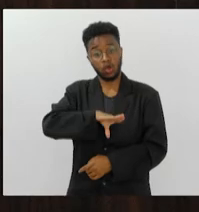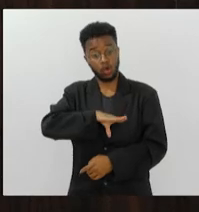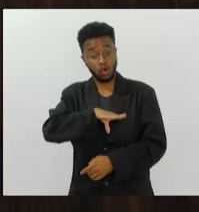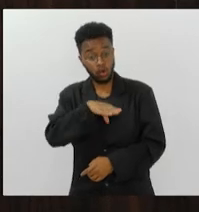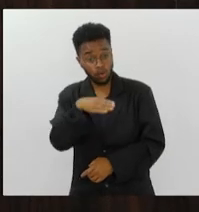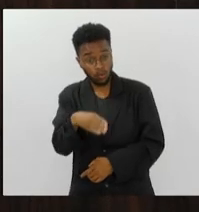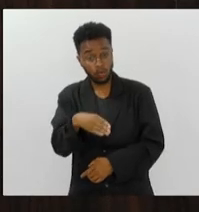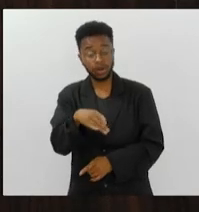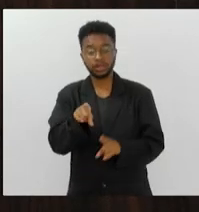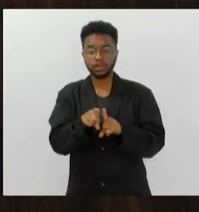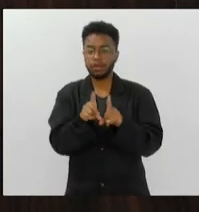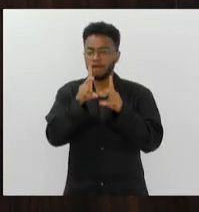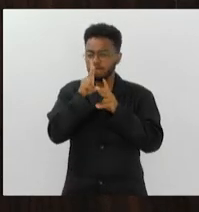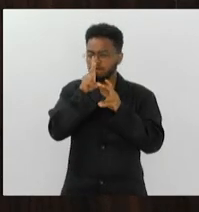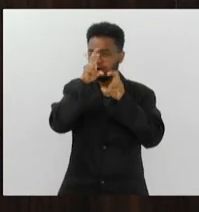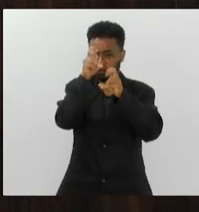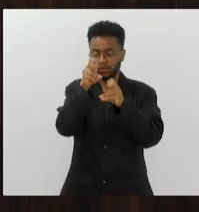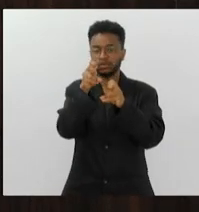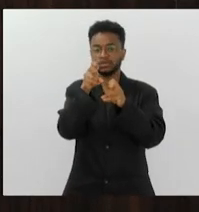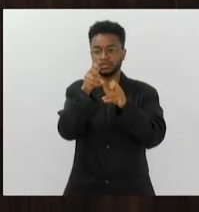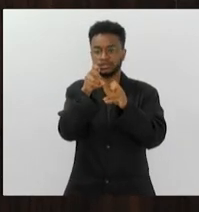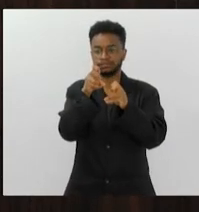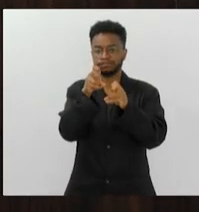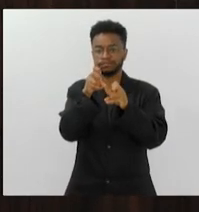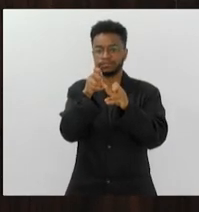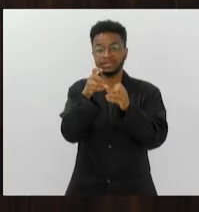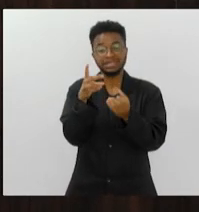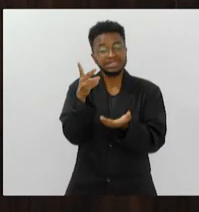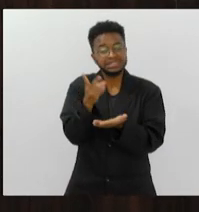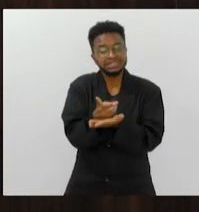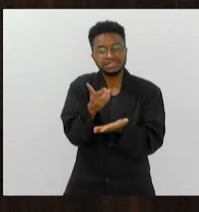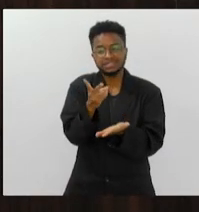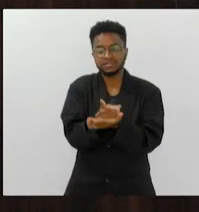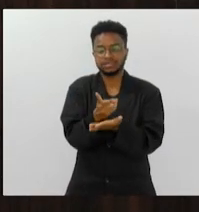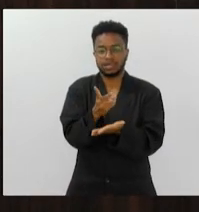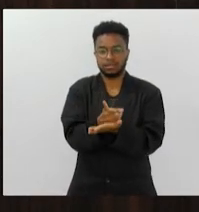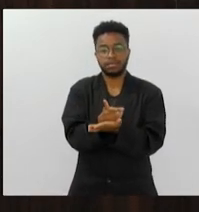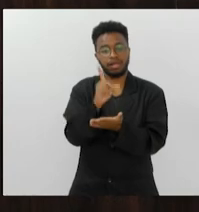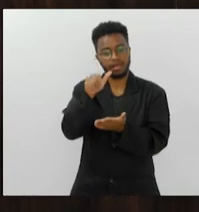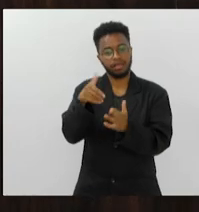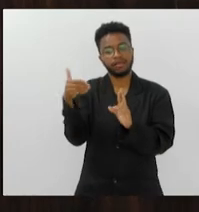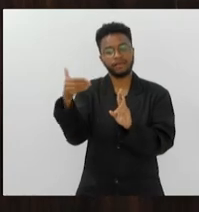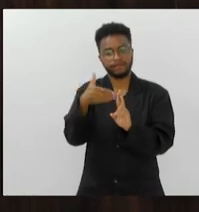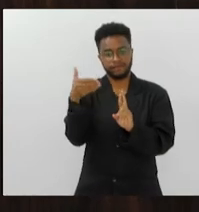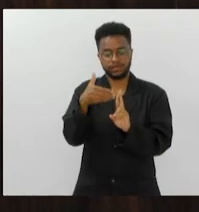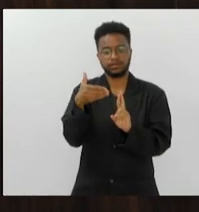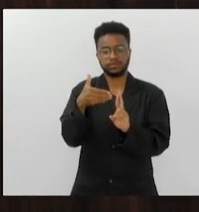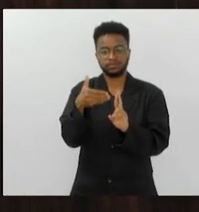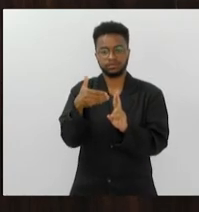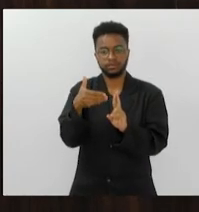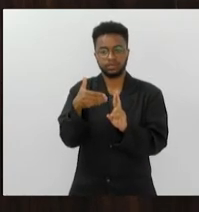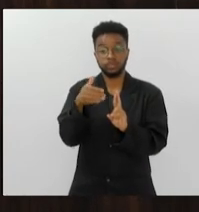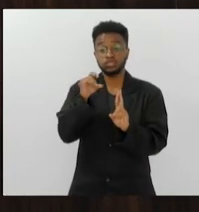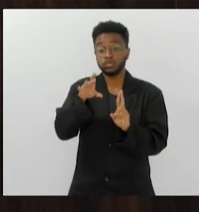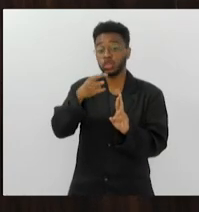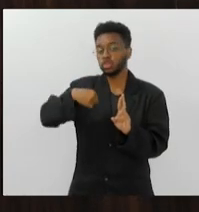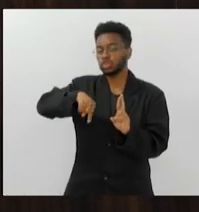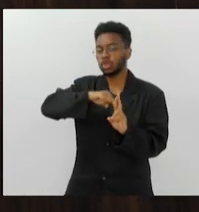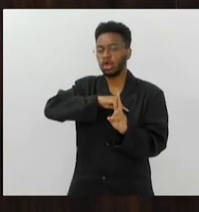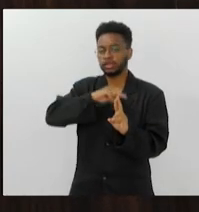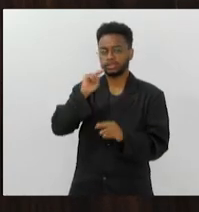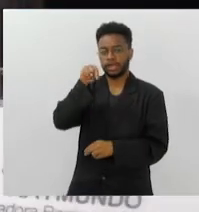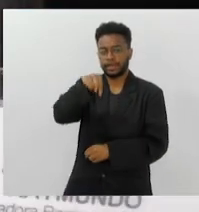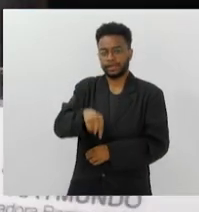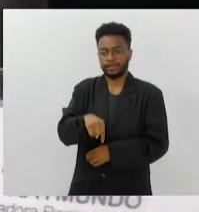ousadia e força sempre serão referências, não apenas para nós que estamos